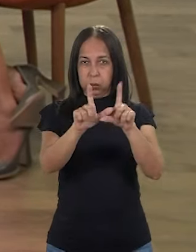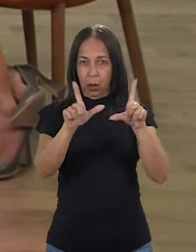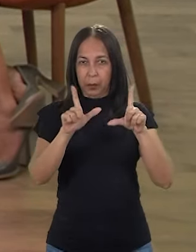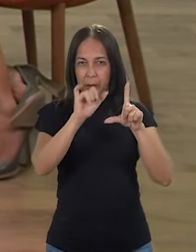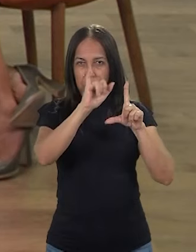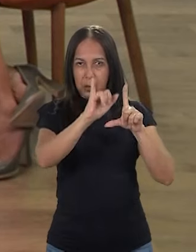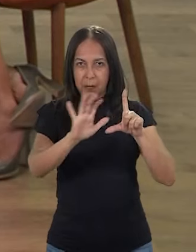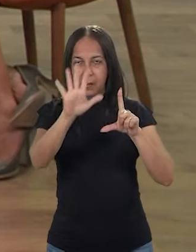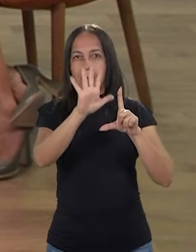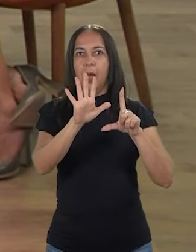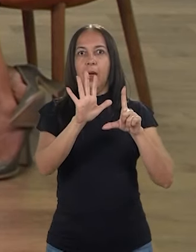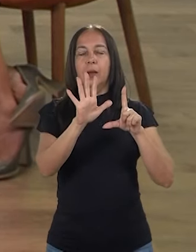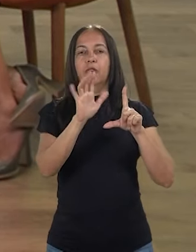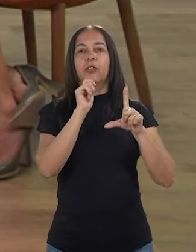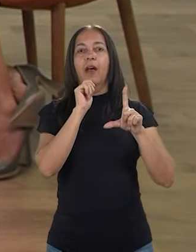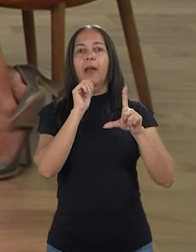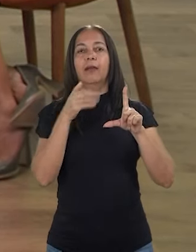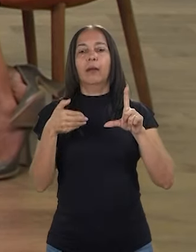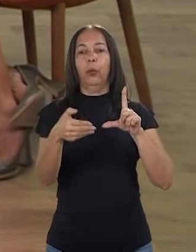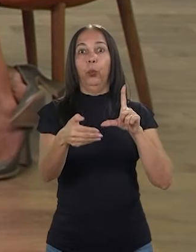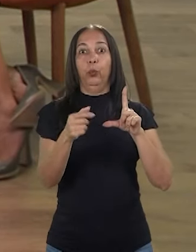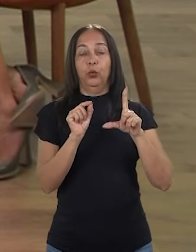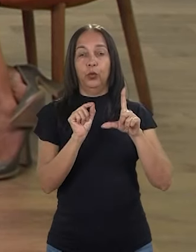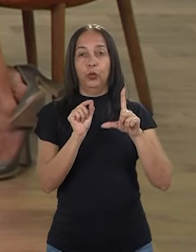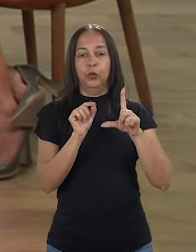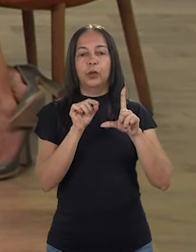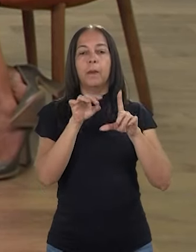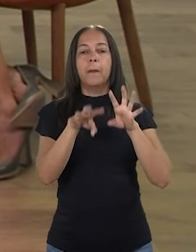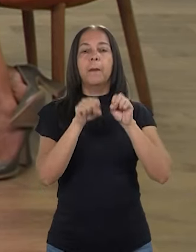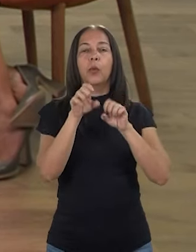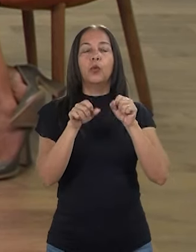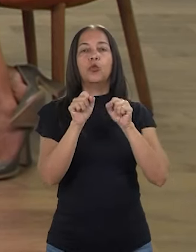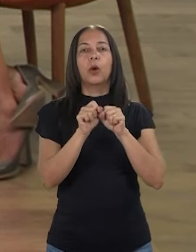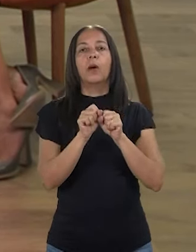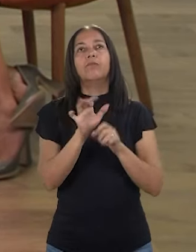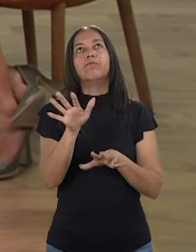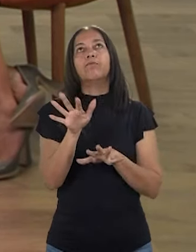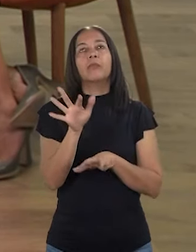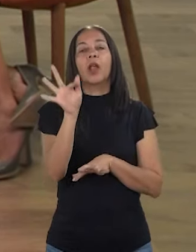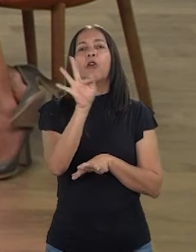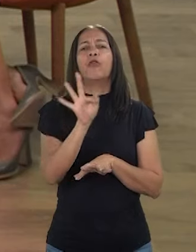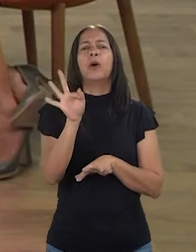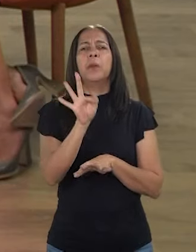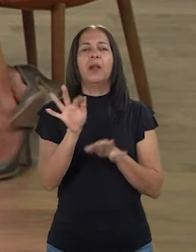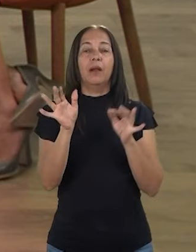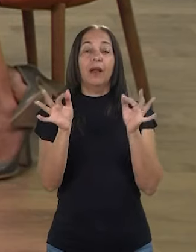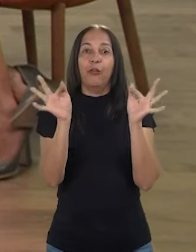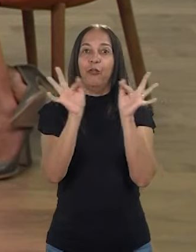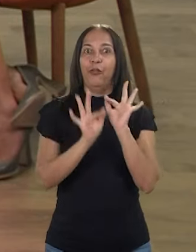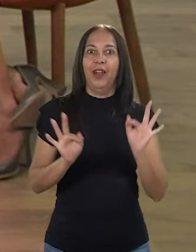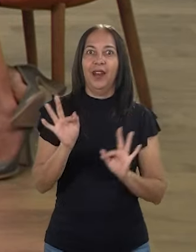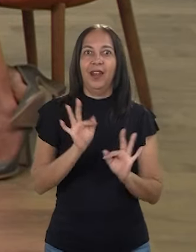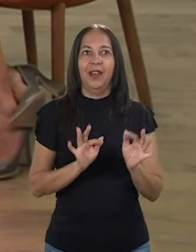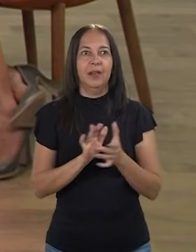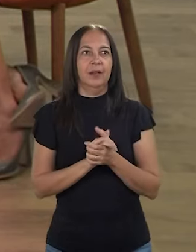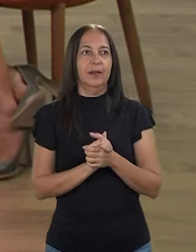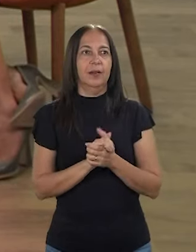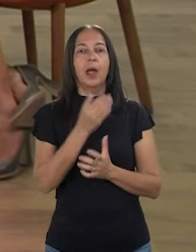no geral hoje em dia ainda hoje em dia você faz a busca por família feliz né